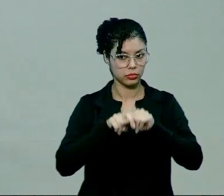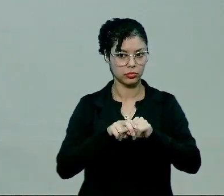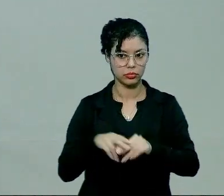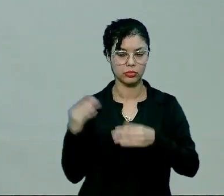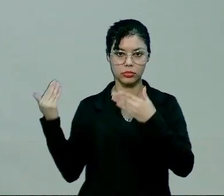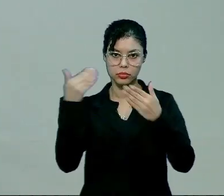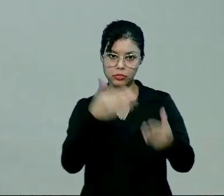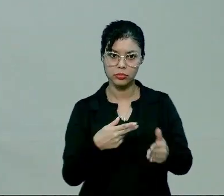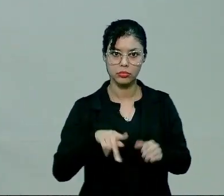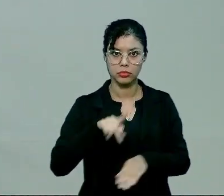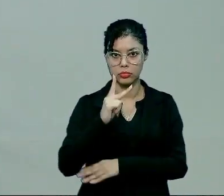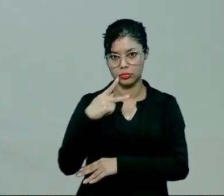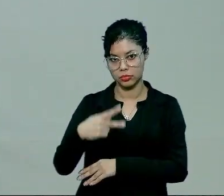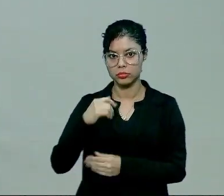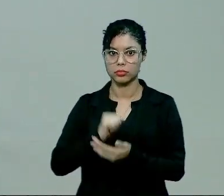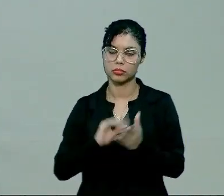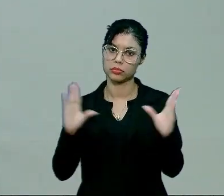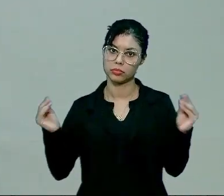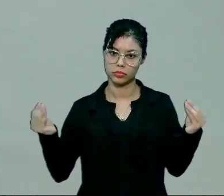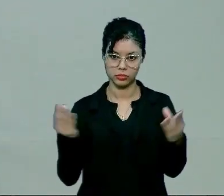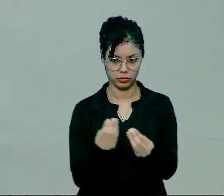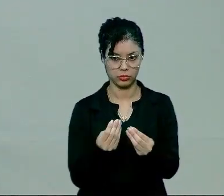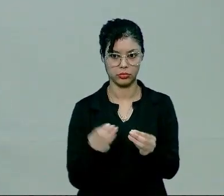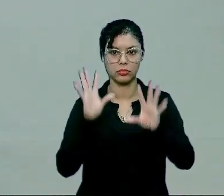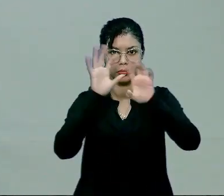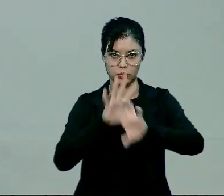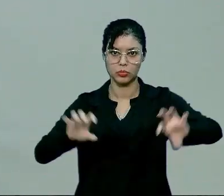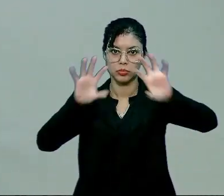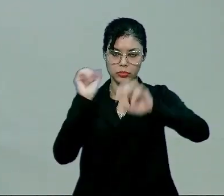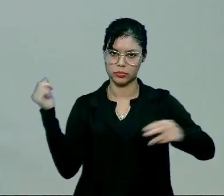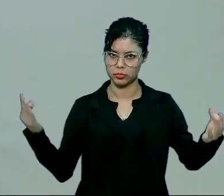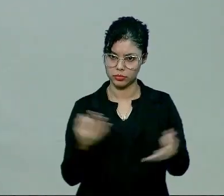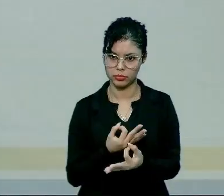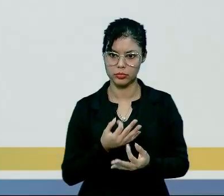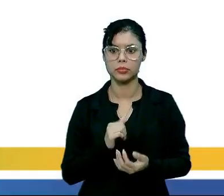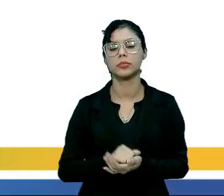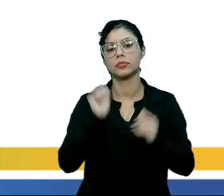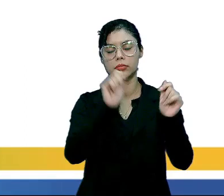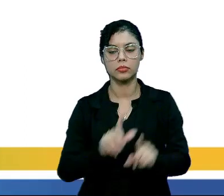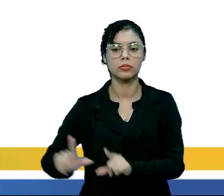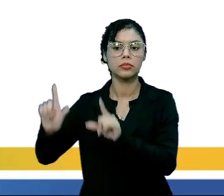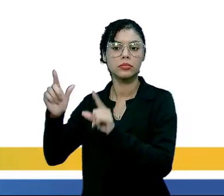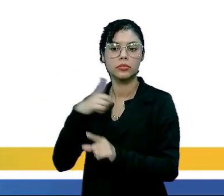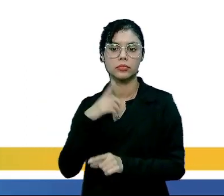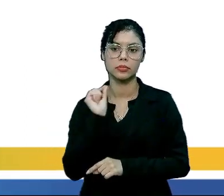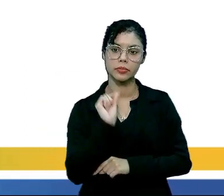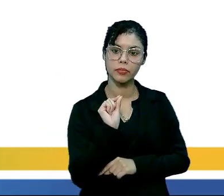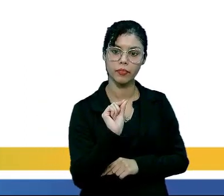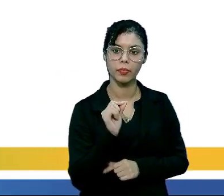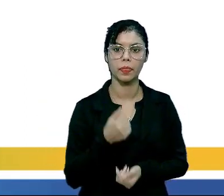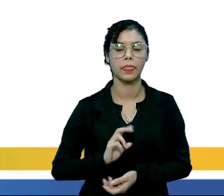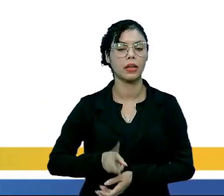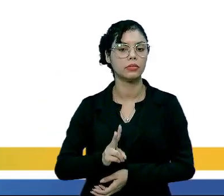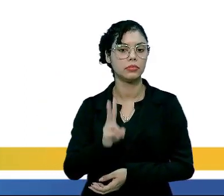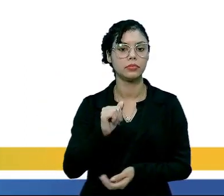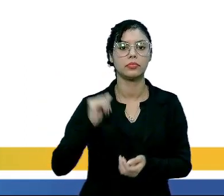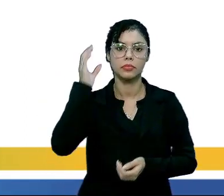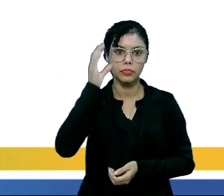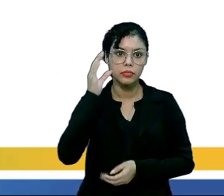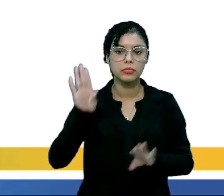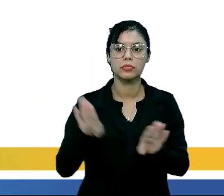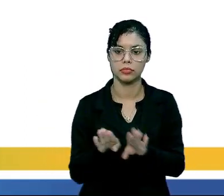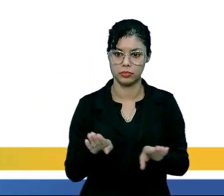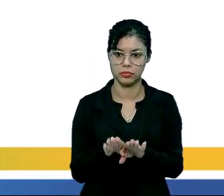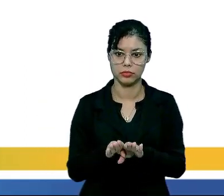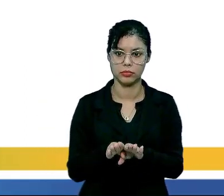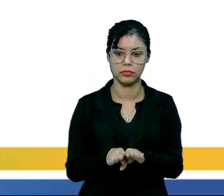eu determino Kp somente para substâncias gasosas. Perfeito? Aí na tela, nós temos as constantes de concentração